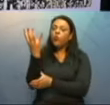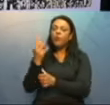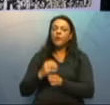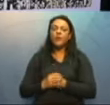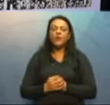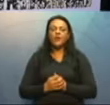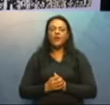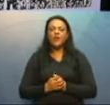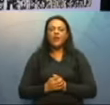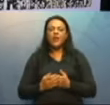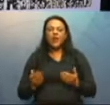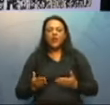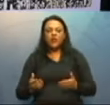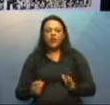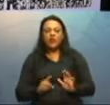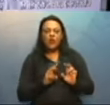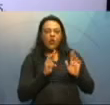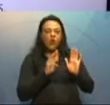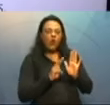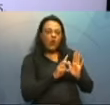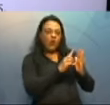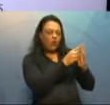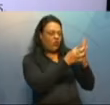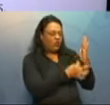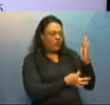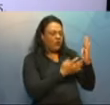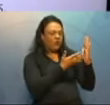Vamos variar aí no seu texto?